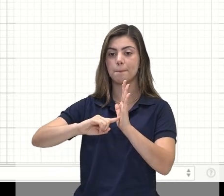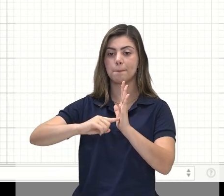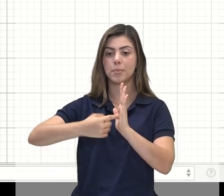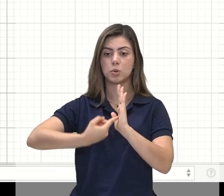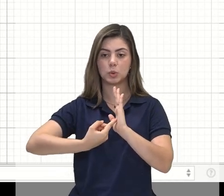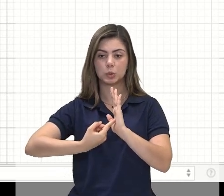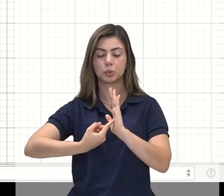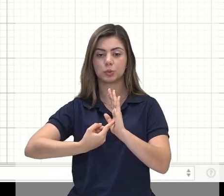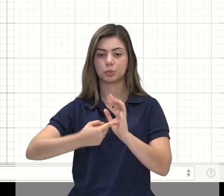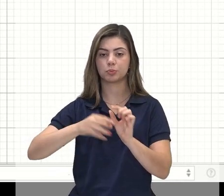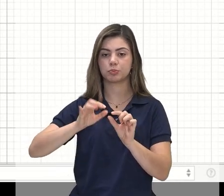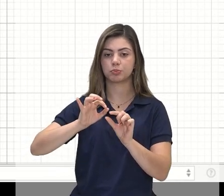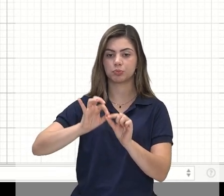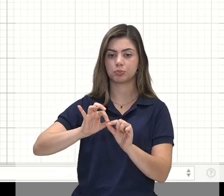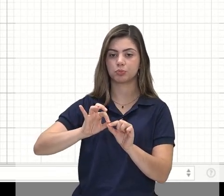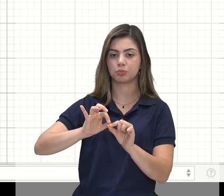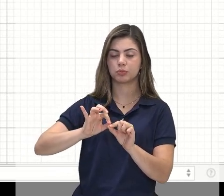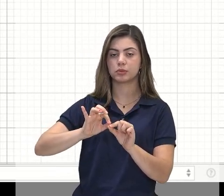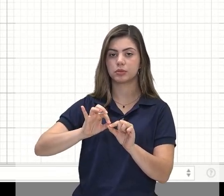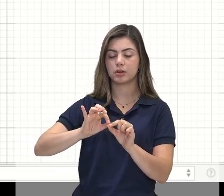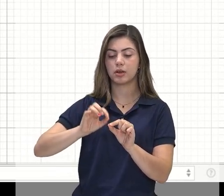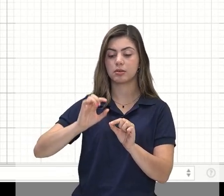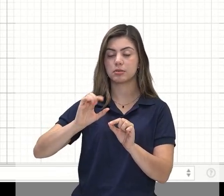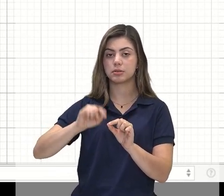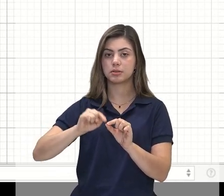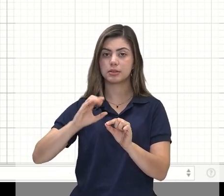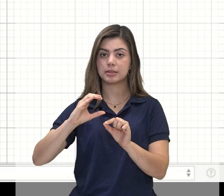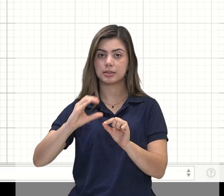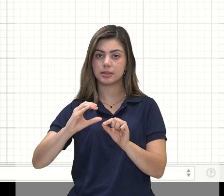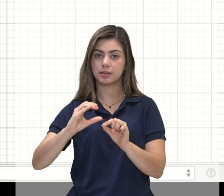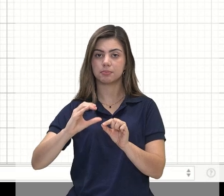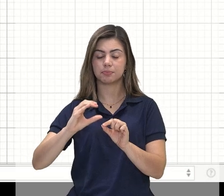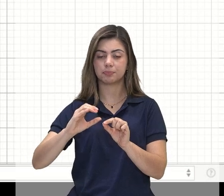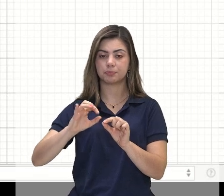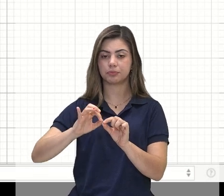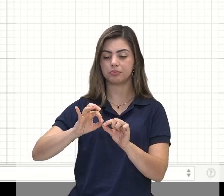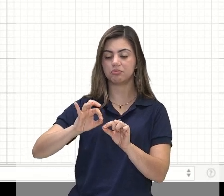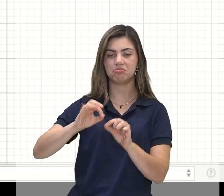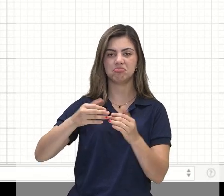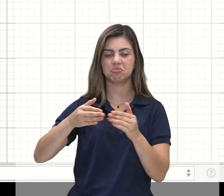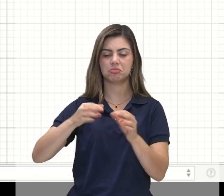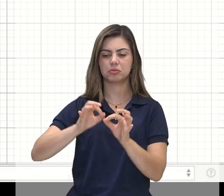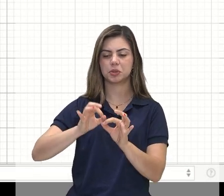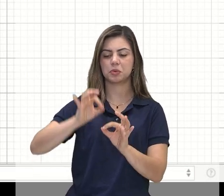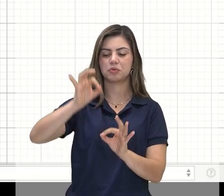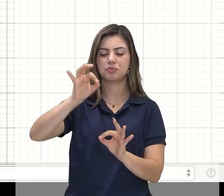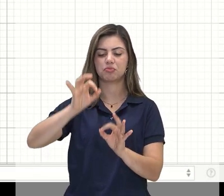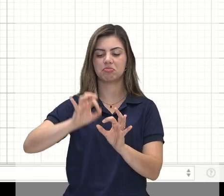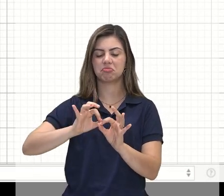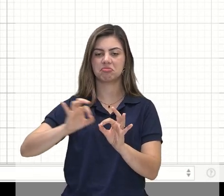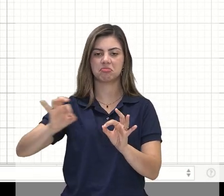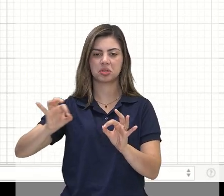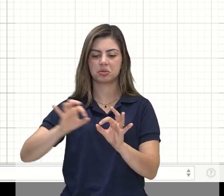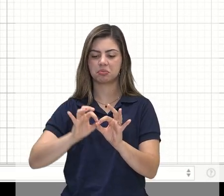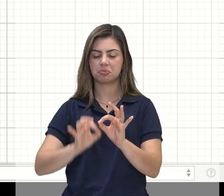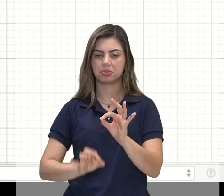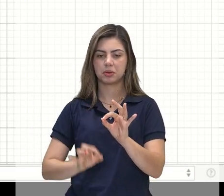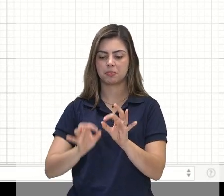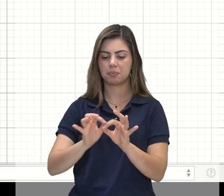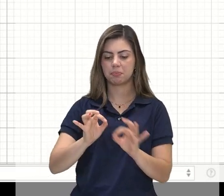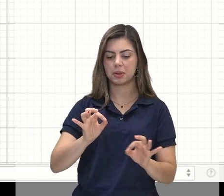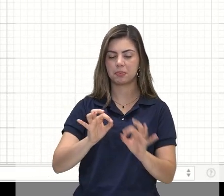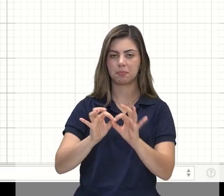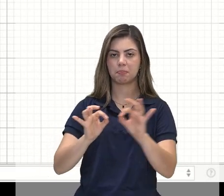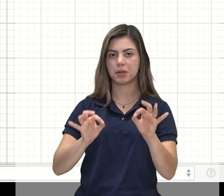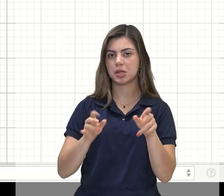o ponto, esse ponto C aqui, que é o centro, para qualquer parte dessa região formada aqui, nós vamos